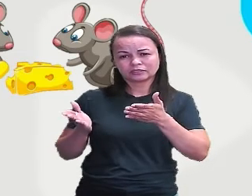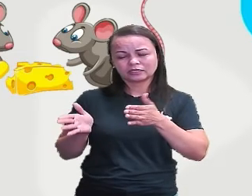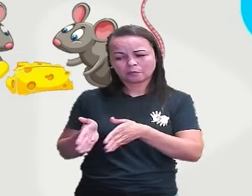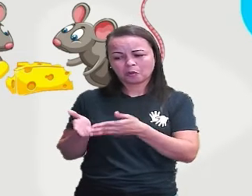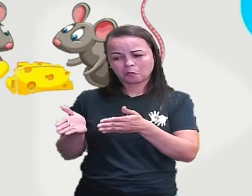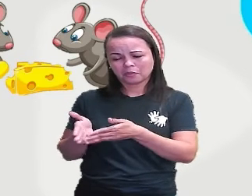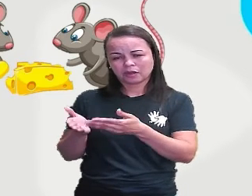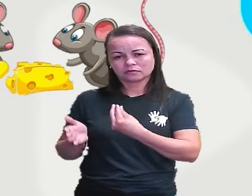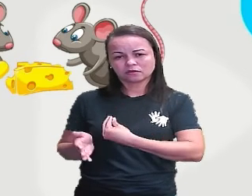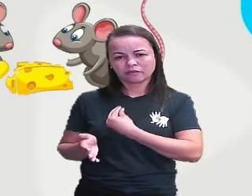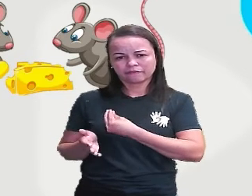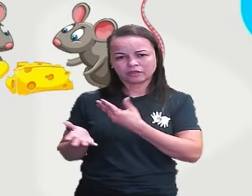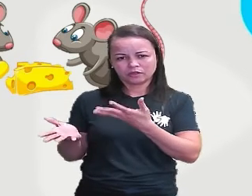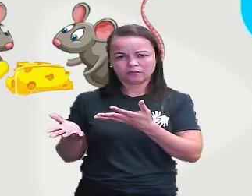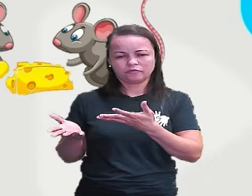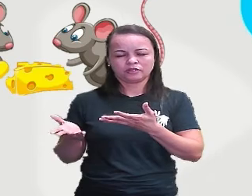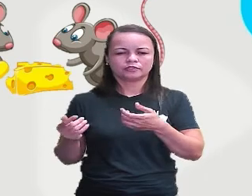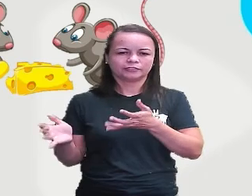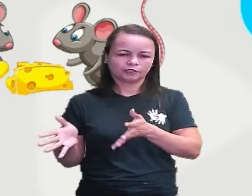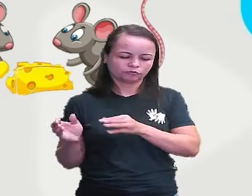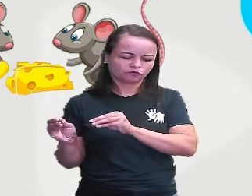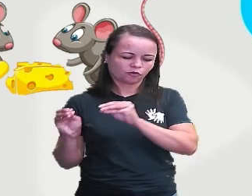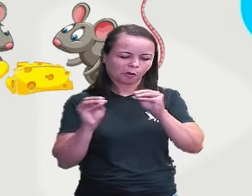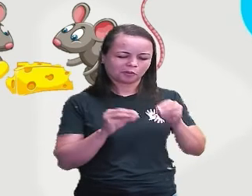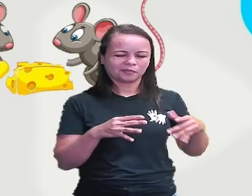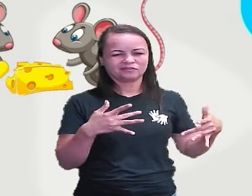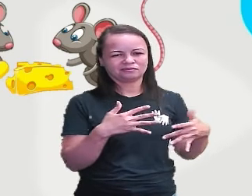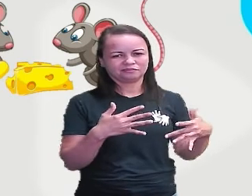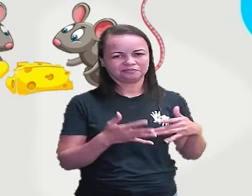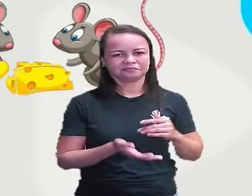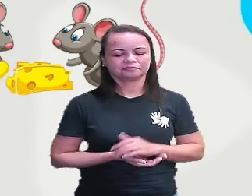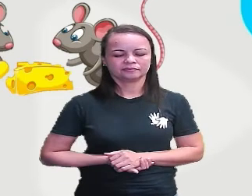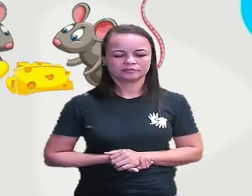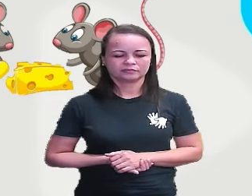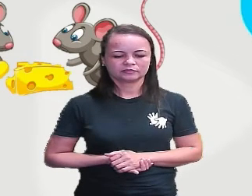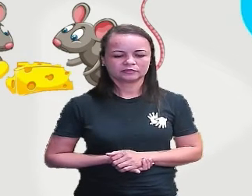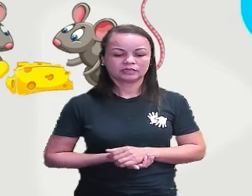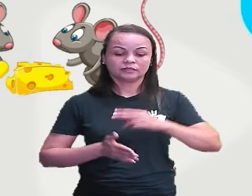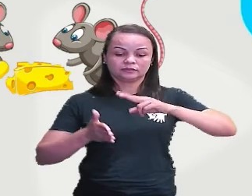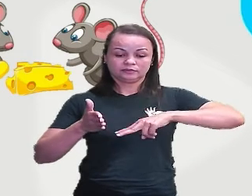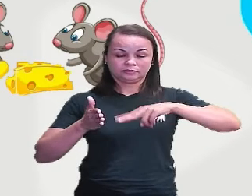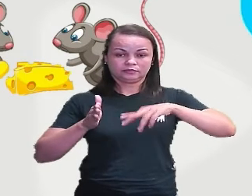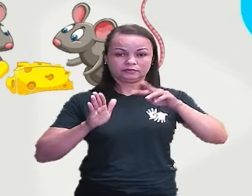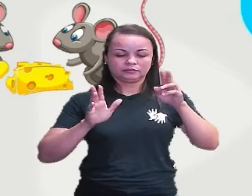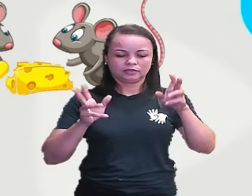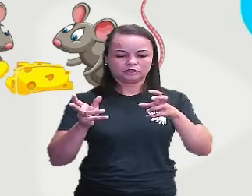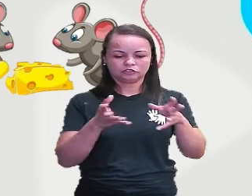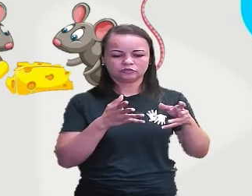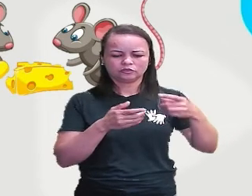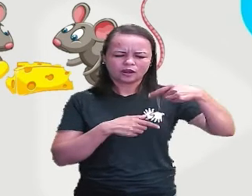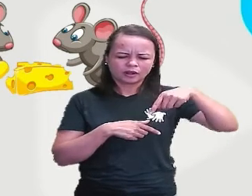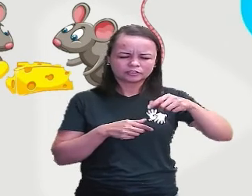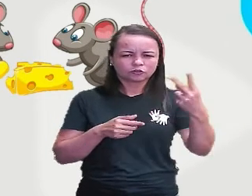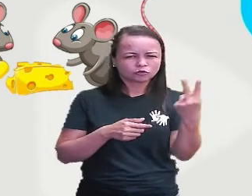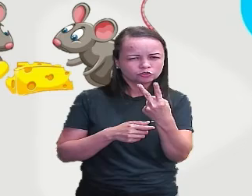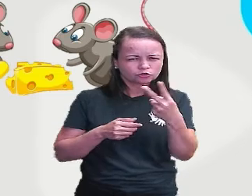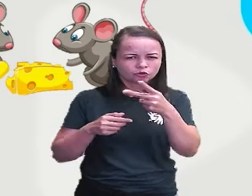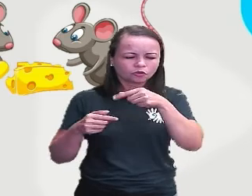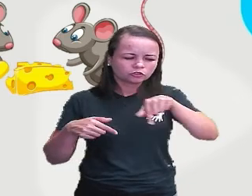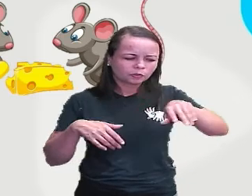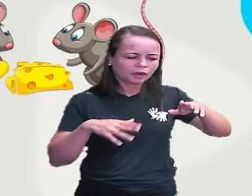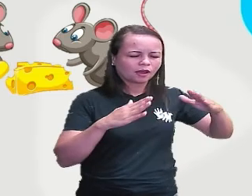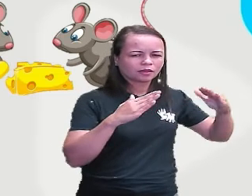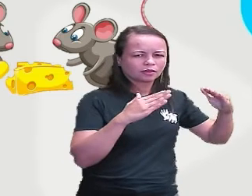Vamos reler esse trecho agora. Lá se foram os dois para a cidade, onde se acomodaram uma casa rica